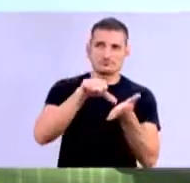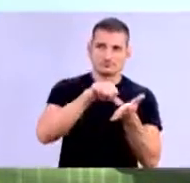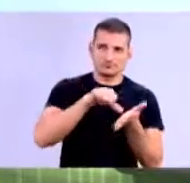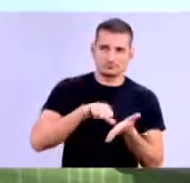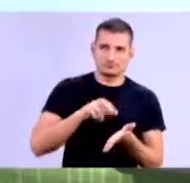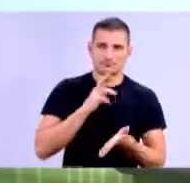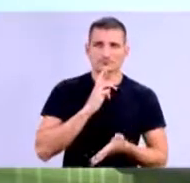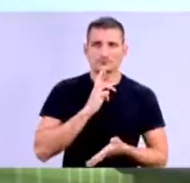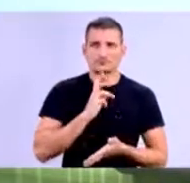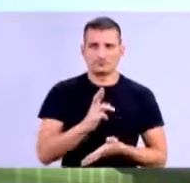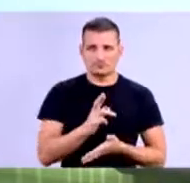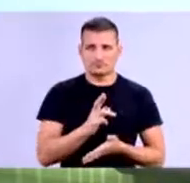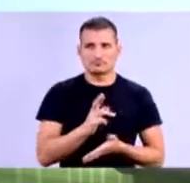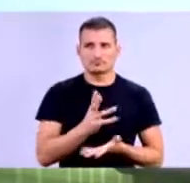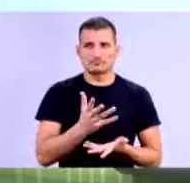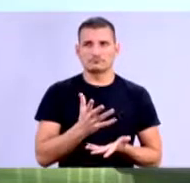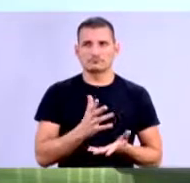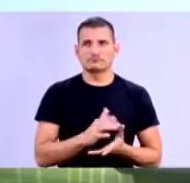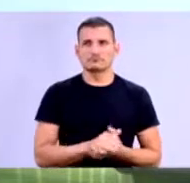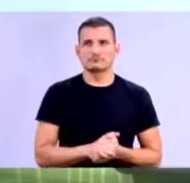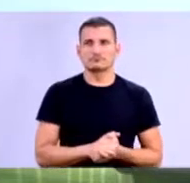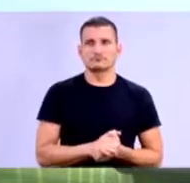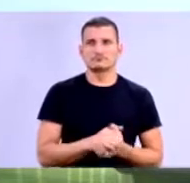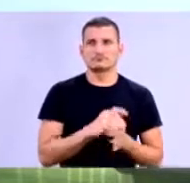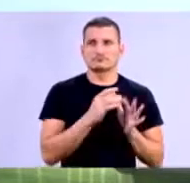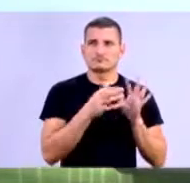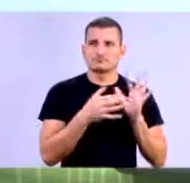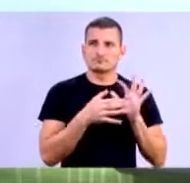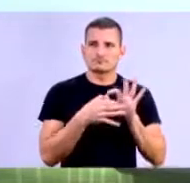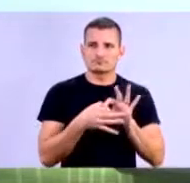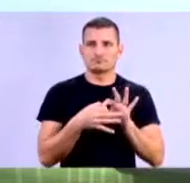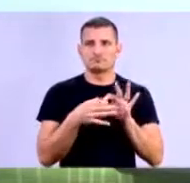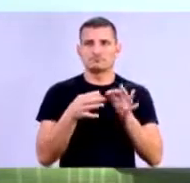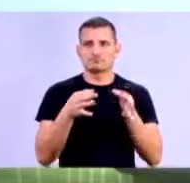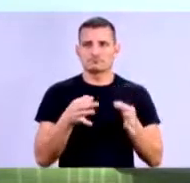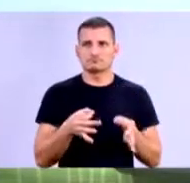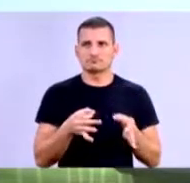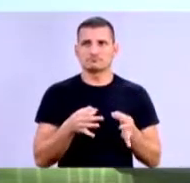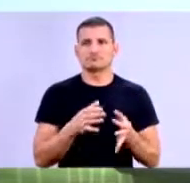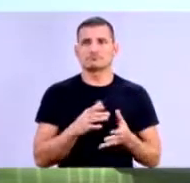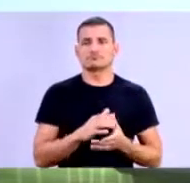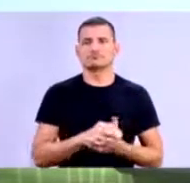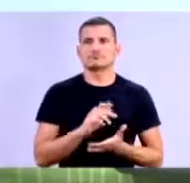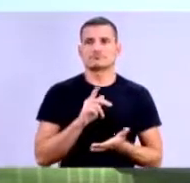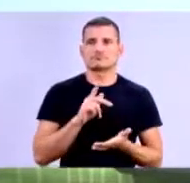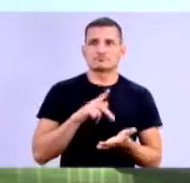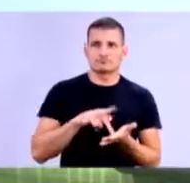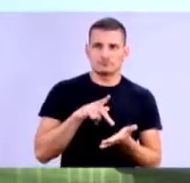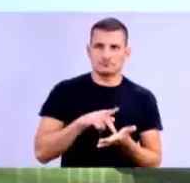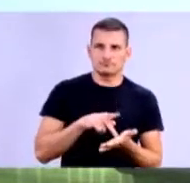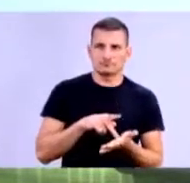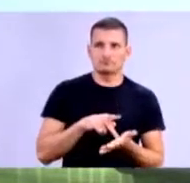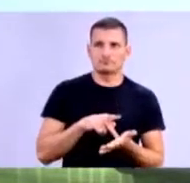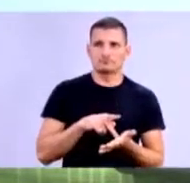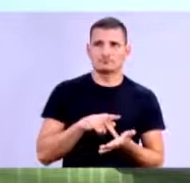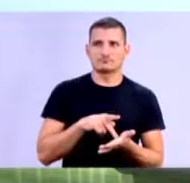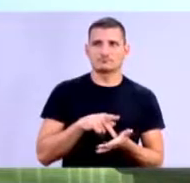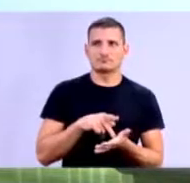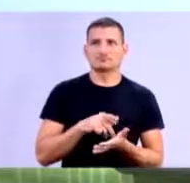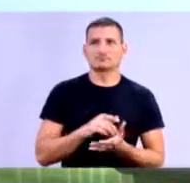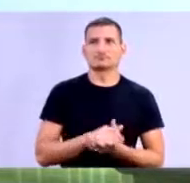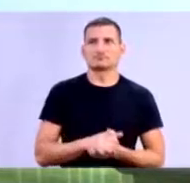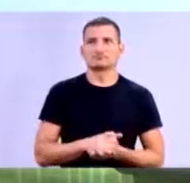responderam realmente dentro do que é possível, dentro do que é verdade, do que é para